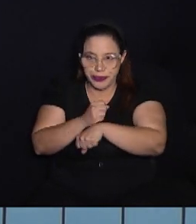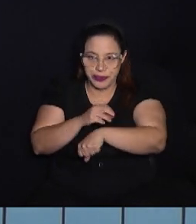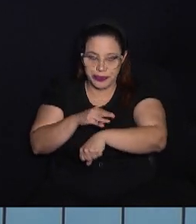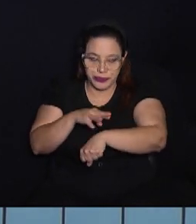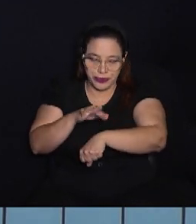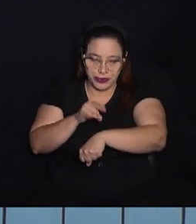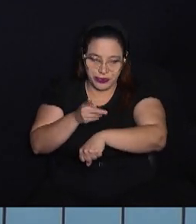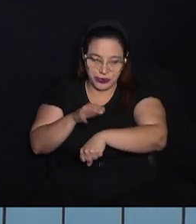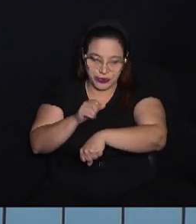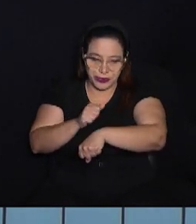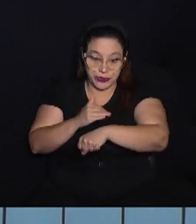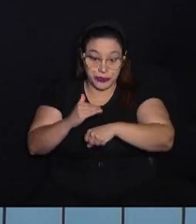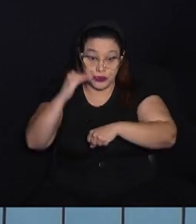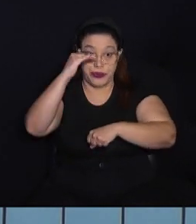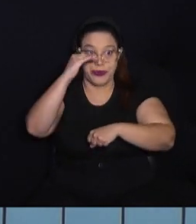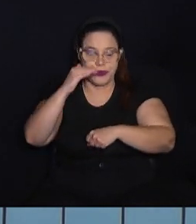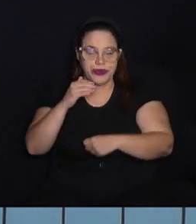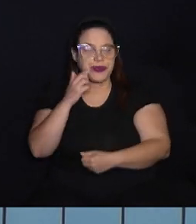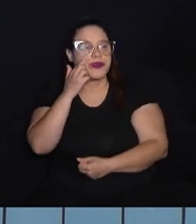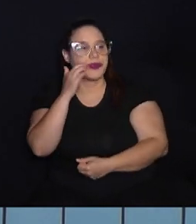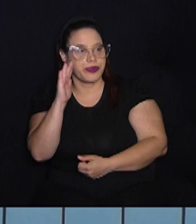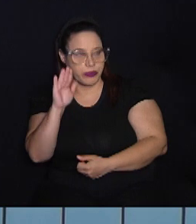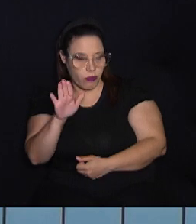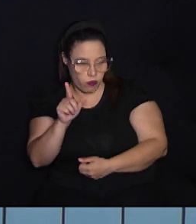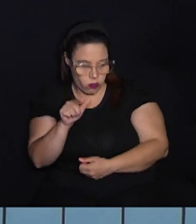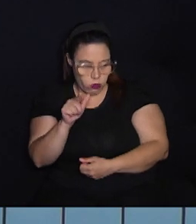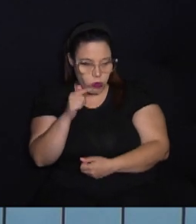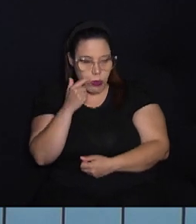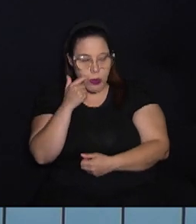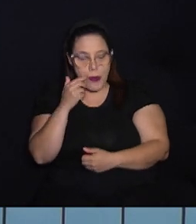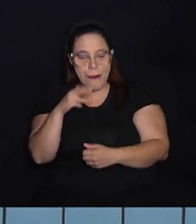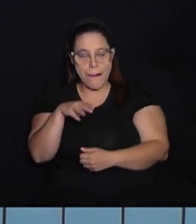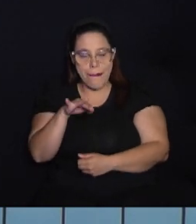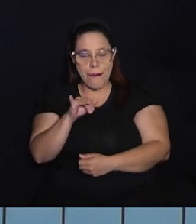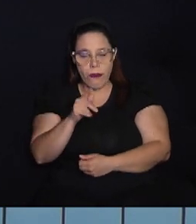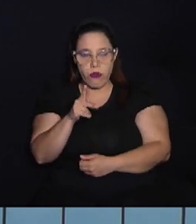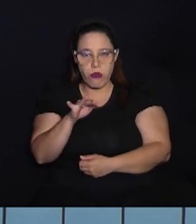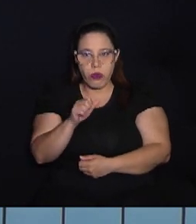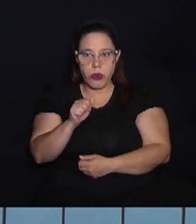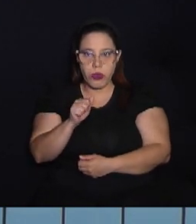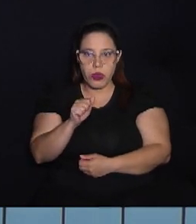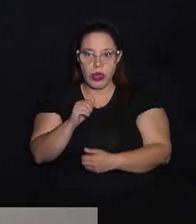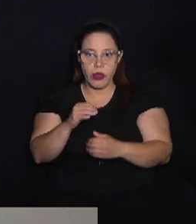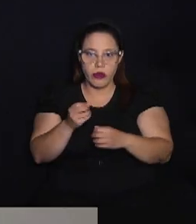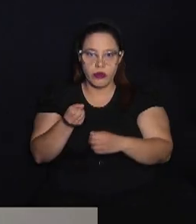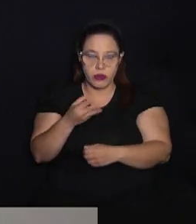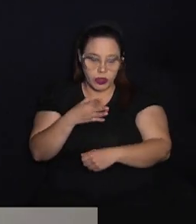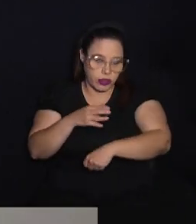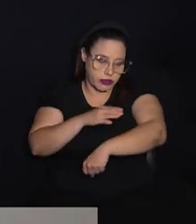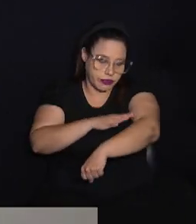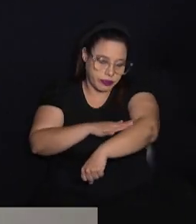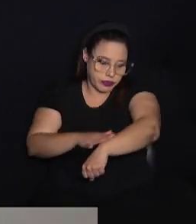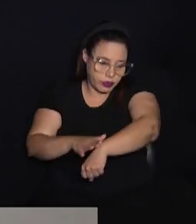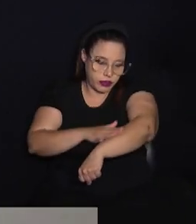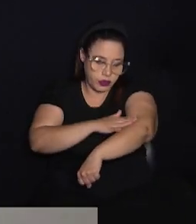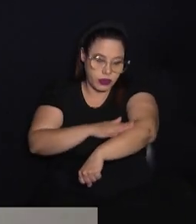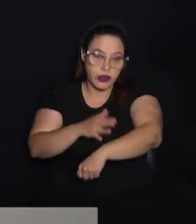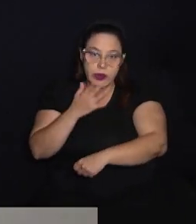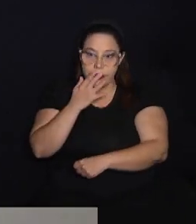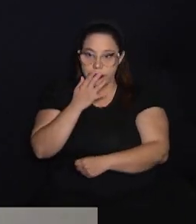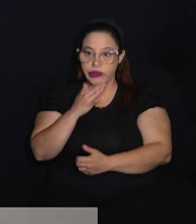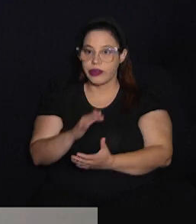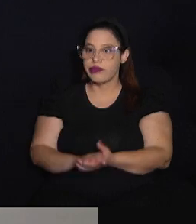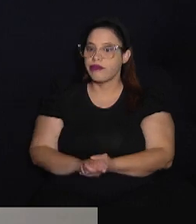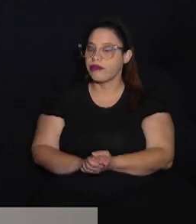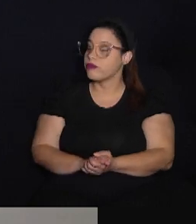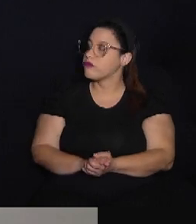isso? Exato, eles vão estagnar o avanço da mancha e promover uma nova pigmentação.